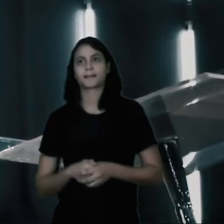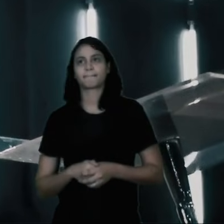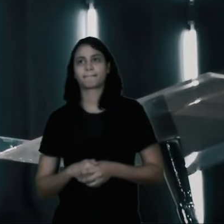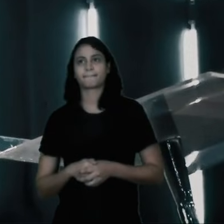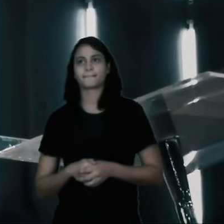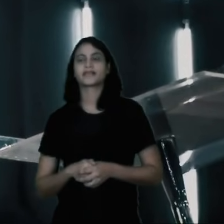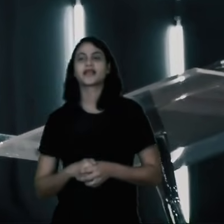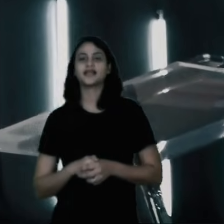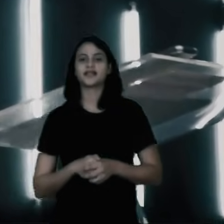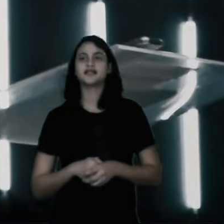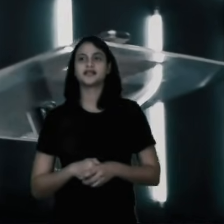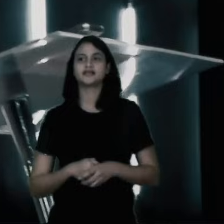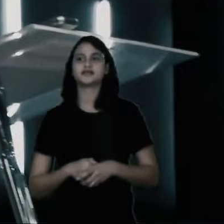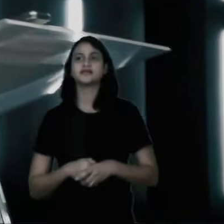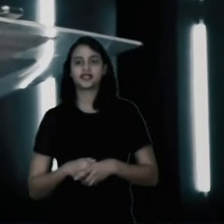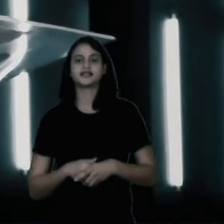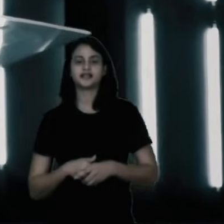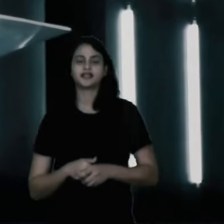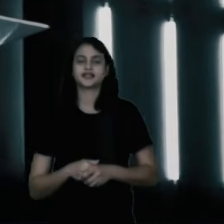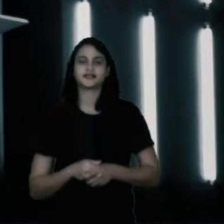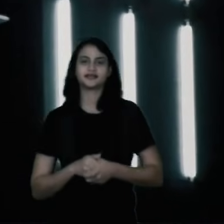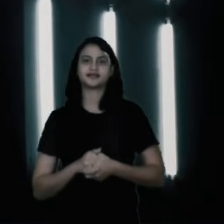mulher.